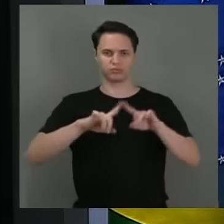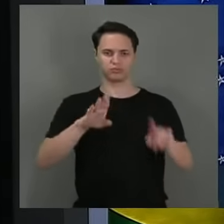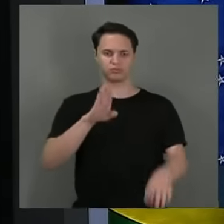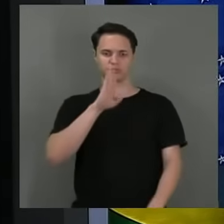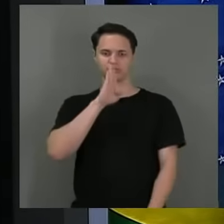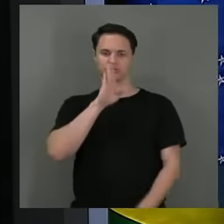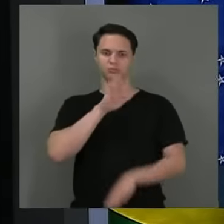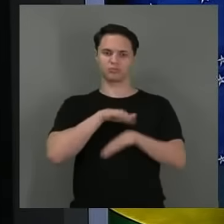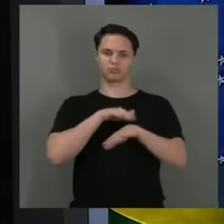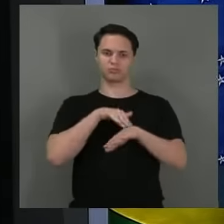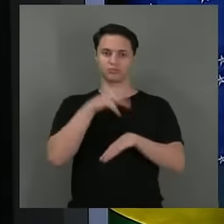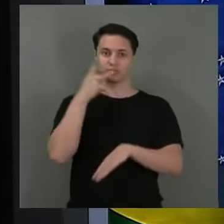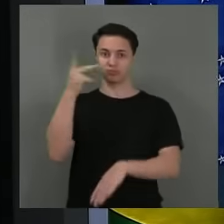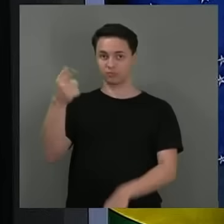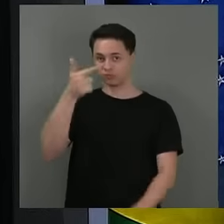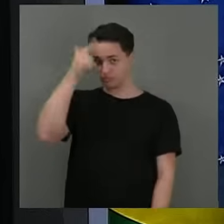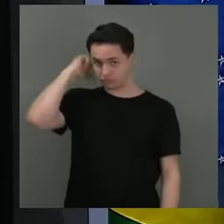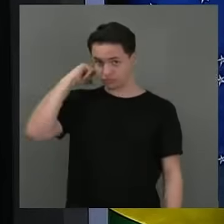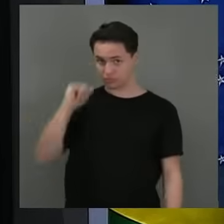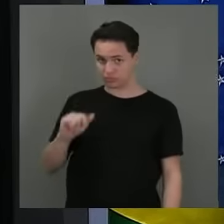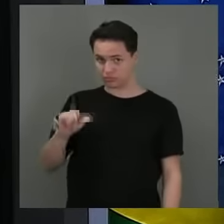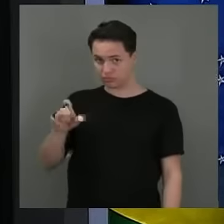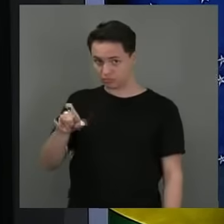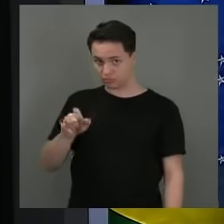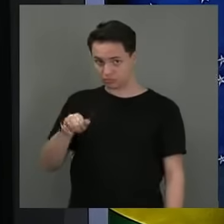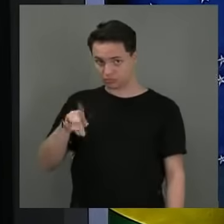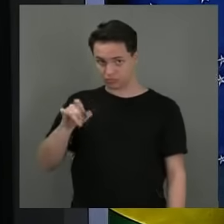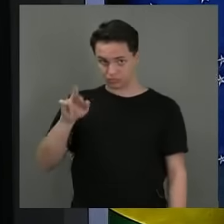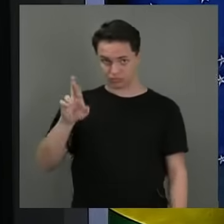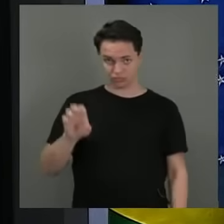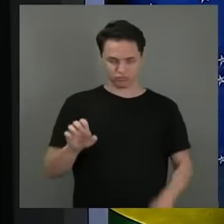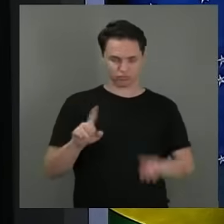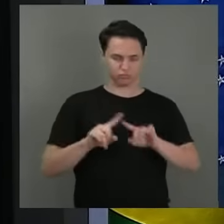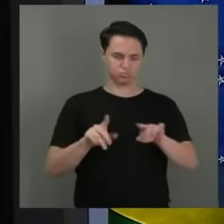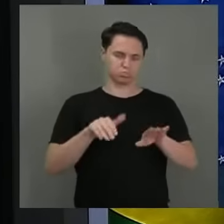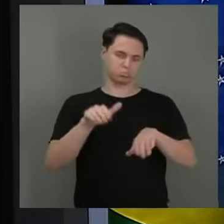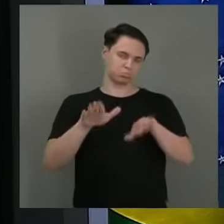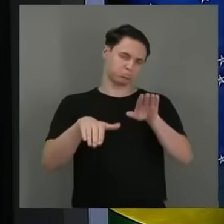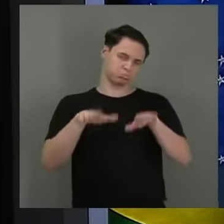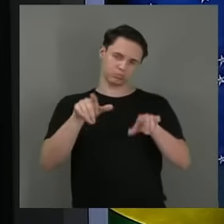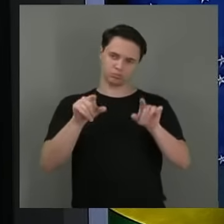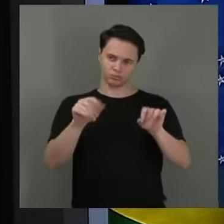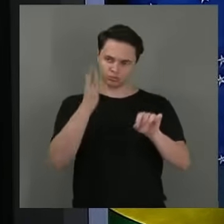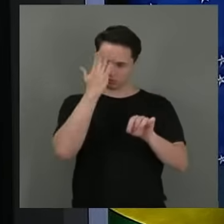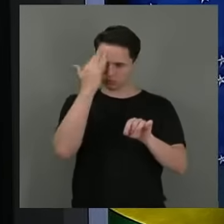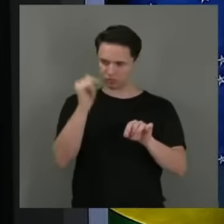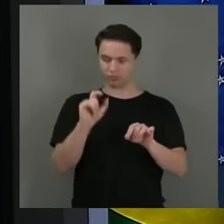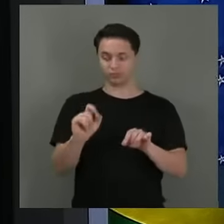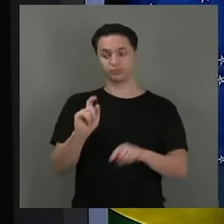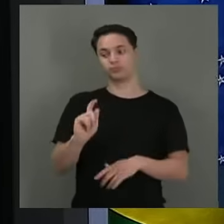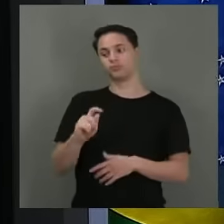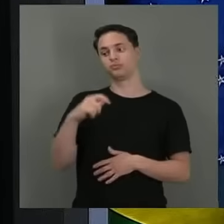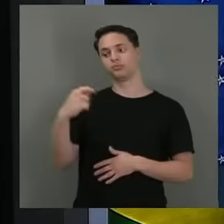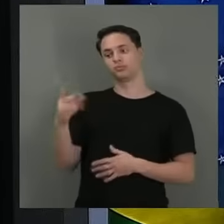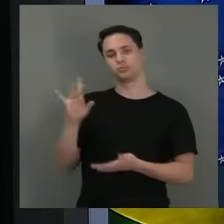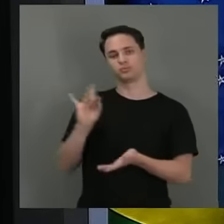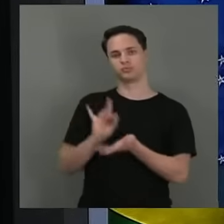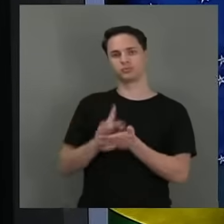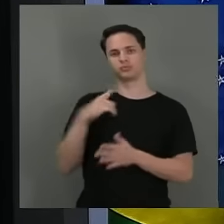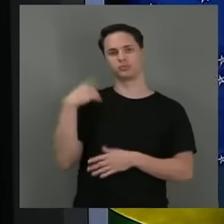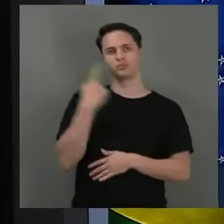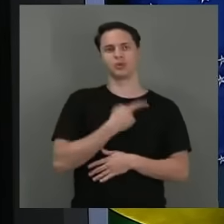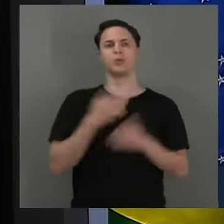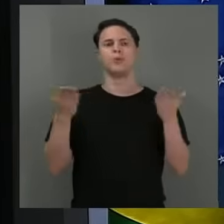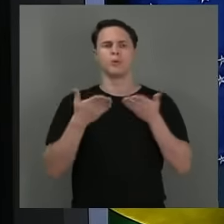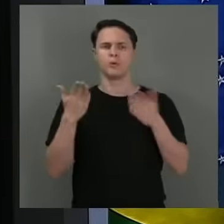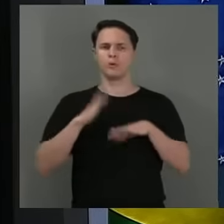se cogitou o nome de Alexandre de Moraes. Mas, independente de quem tenha sido, estamos diante de